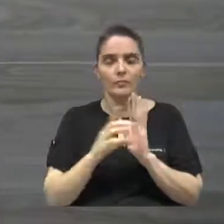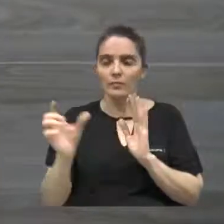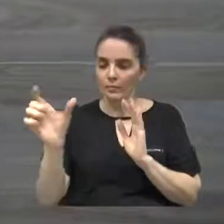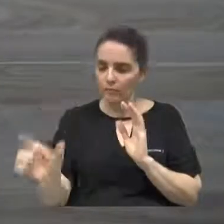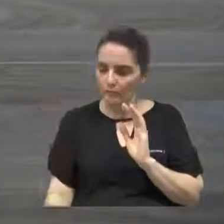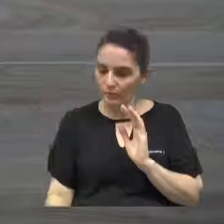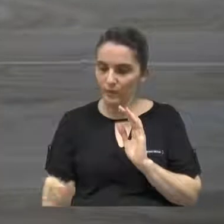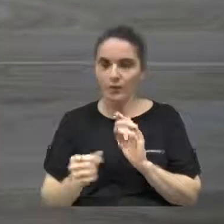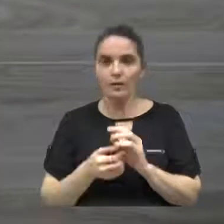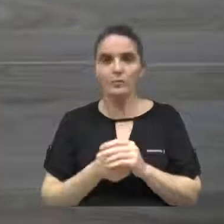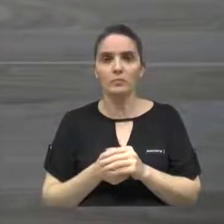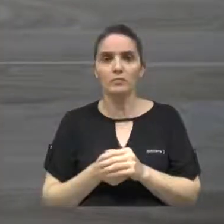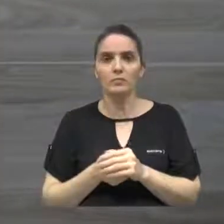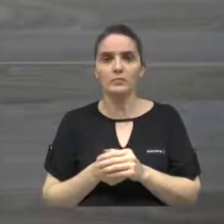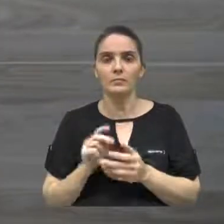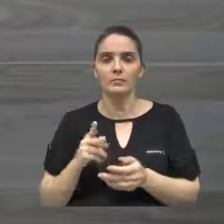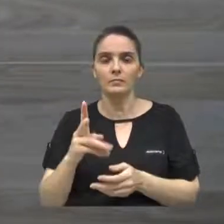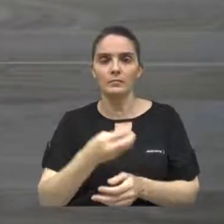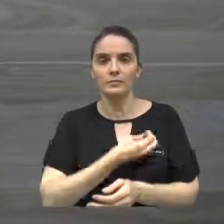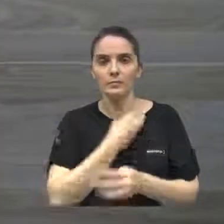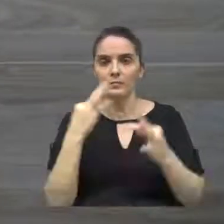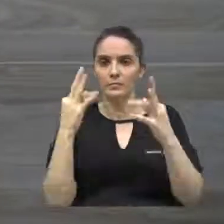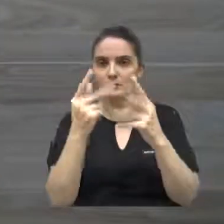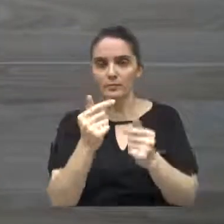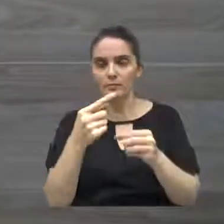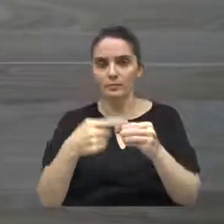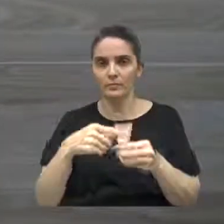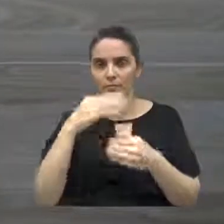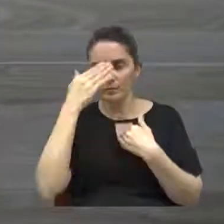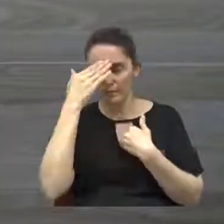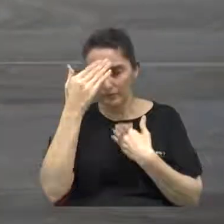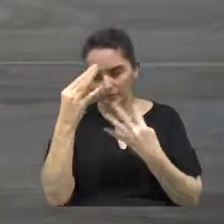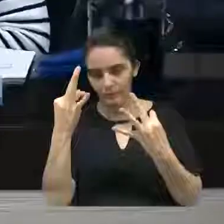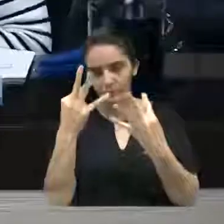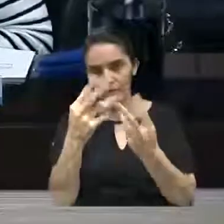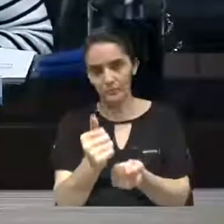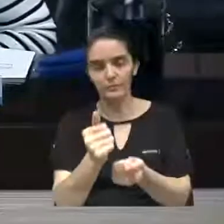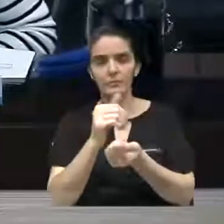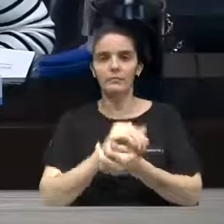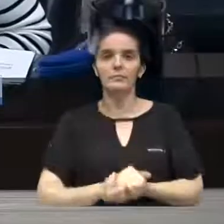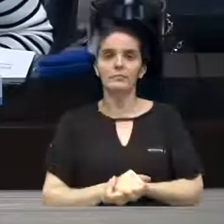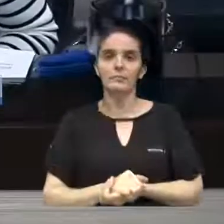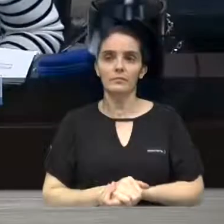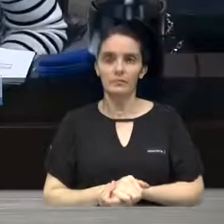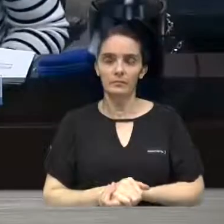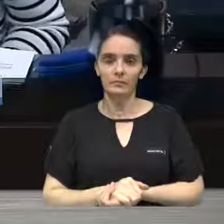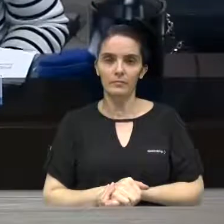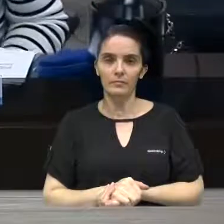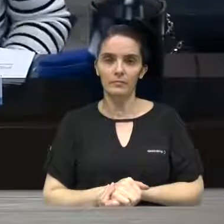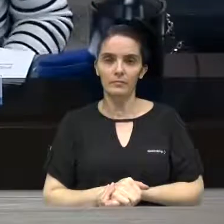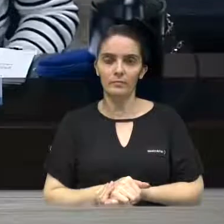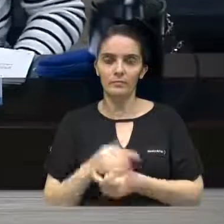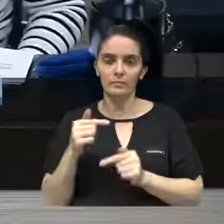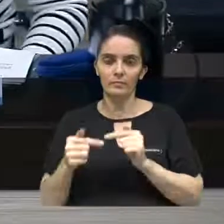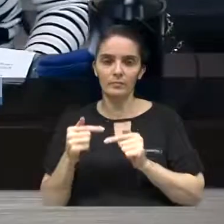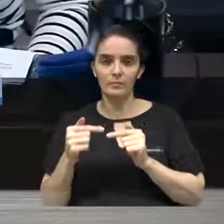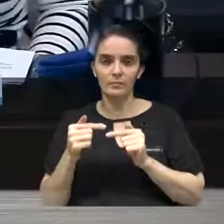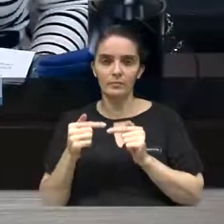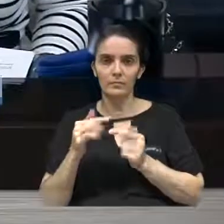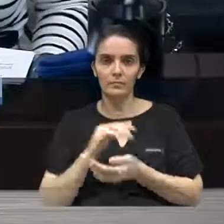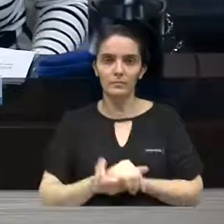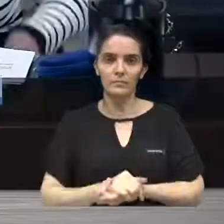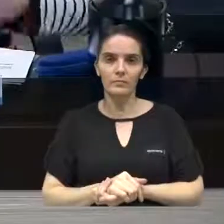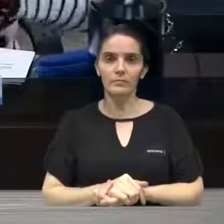que participou da vida de todos dessa cidade. Muito obrigado a todos. Continue em discussão. Eu